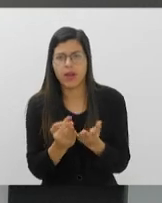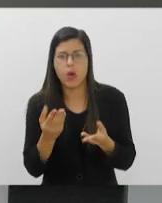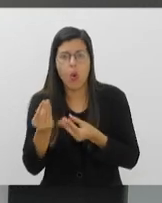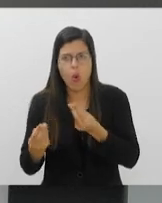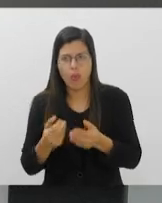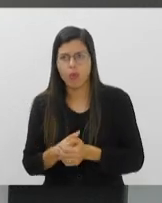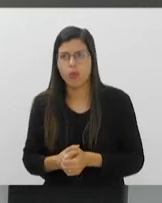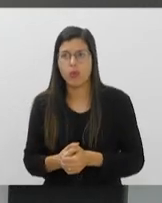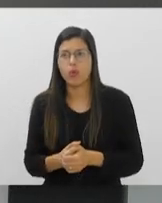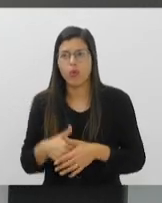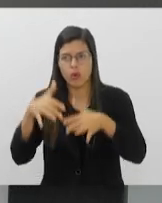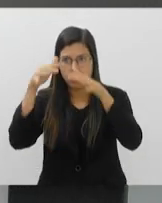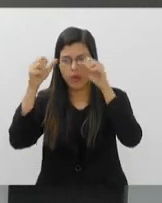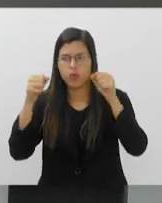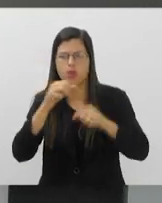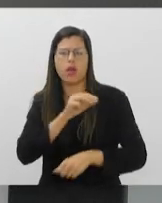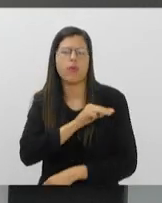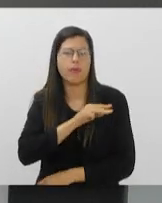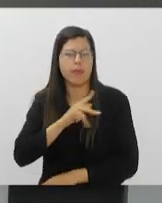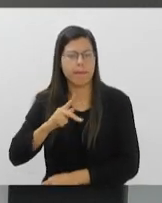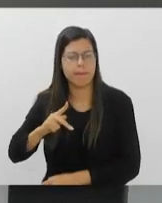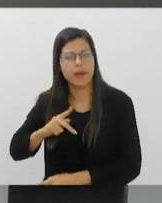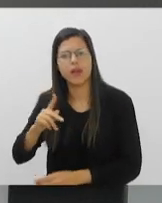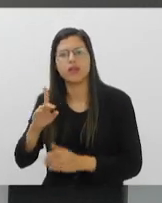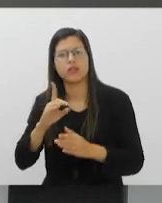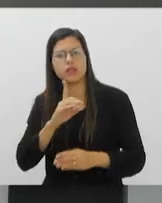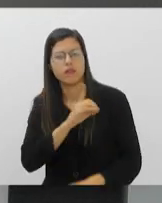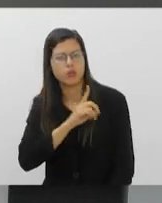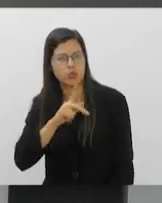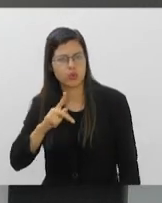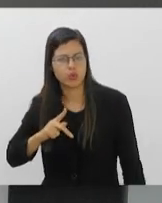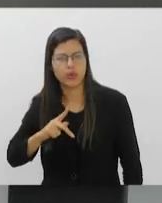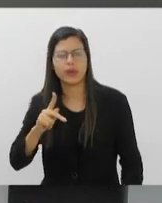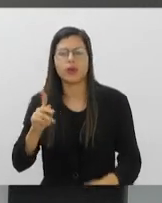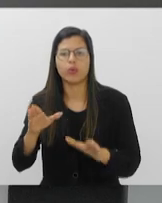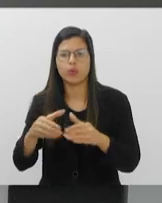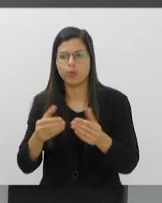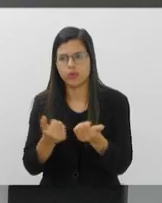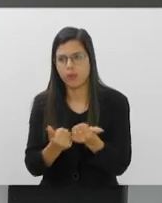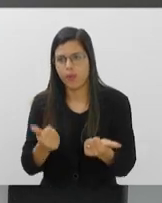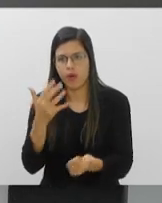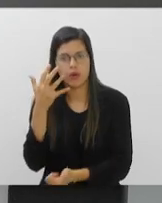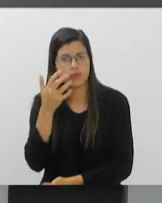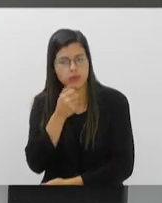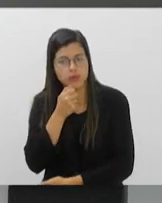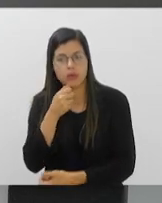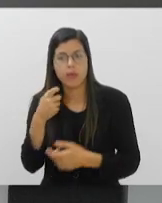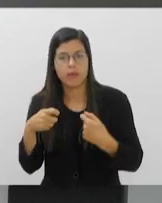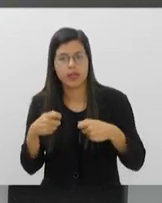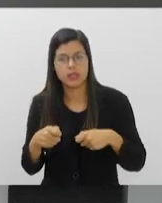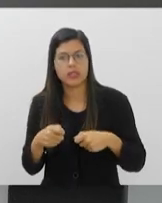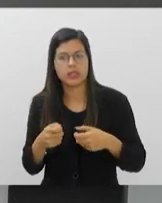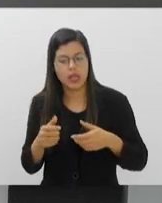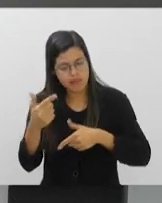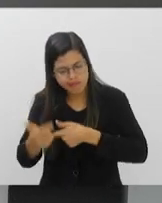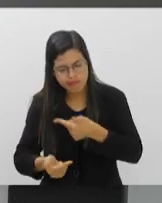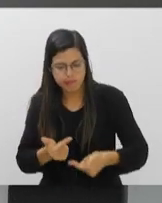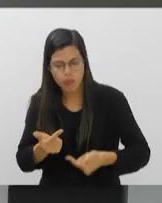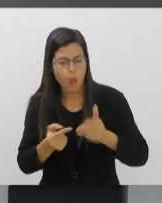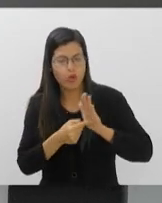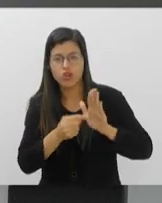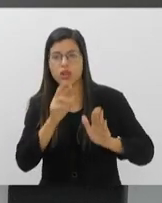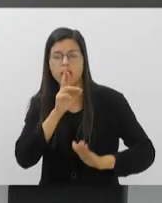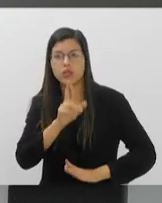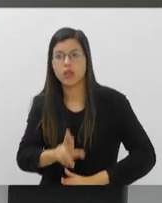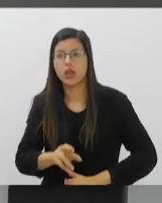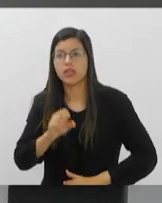tribunal precisa o MP a defensoria os grupos de apoio a adoção os conselh Todo mundo precisa entregar resultado agora quem não entrega